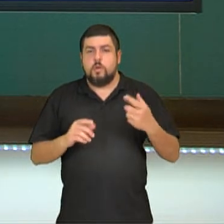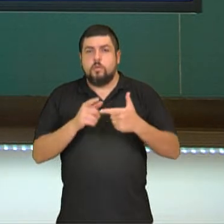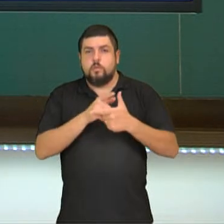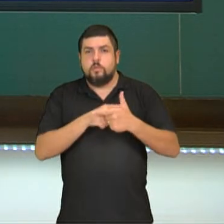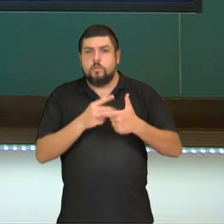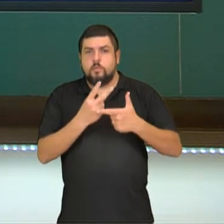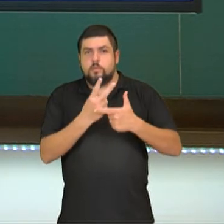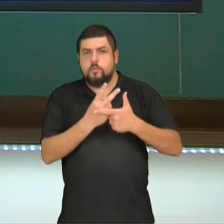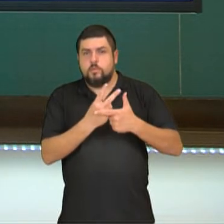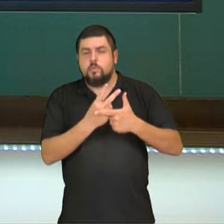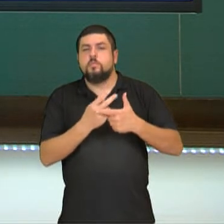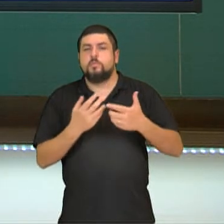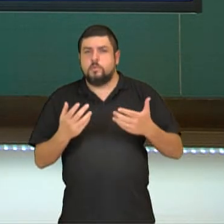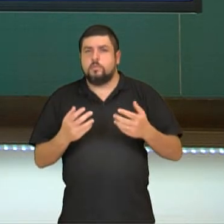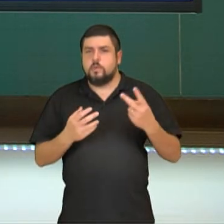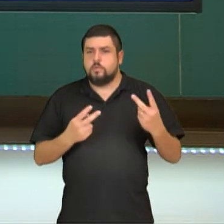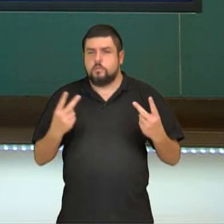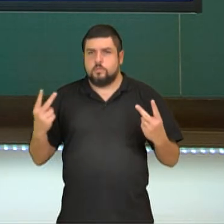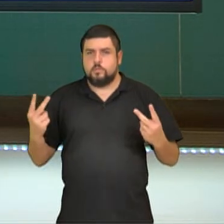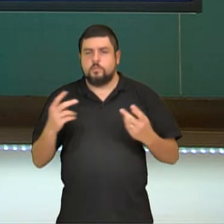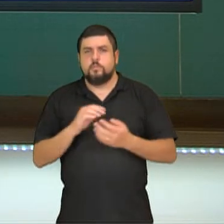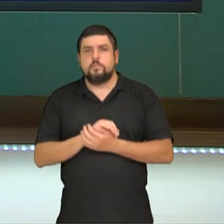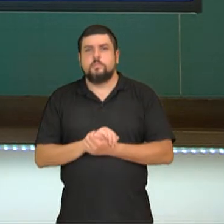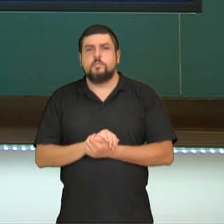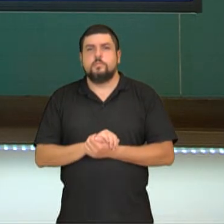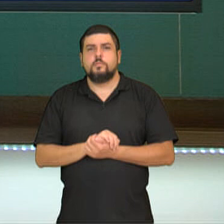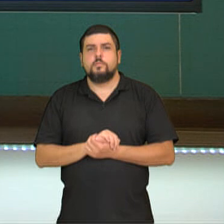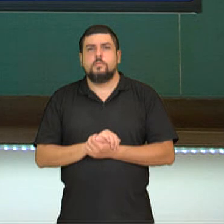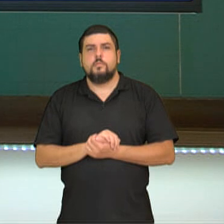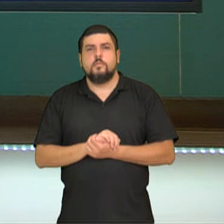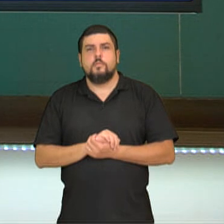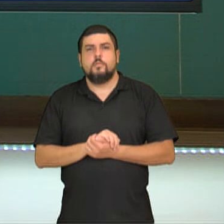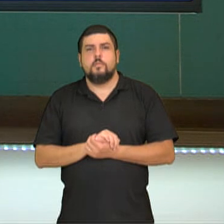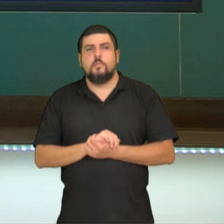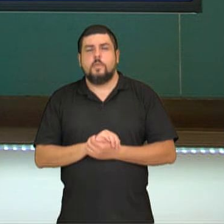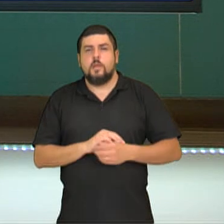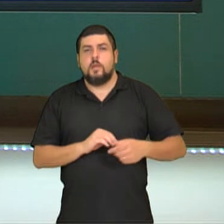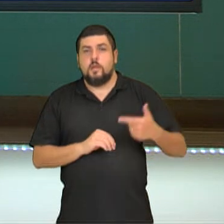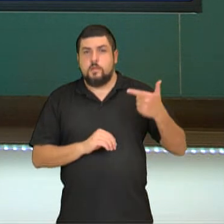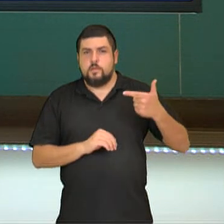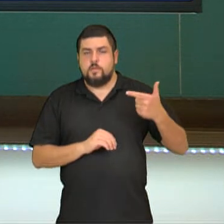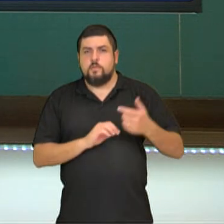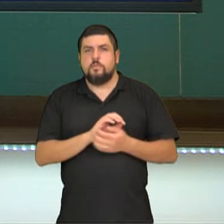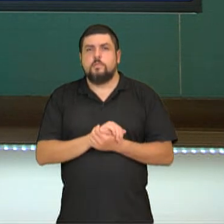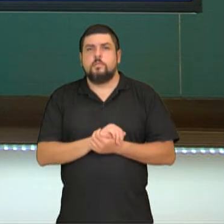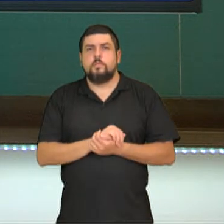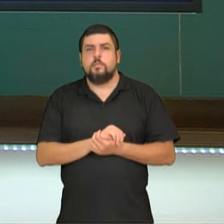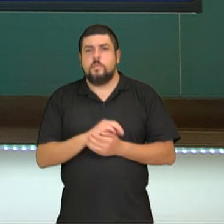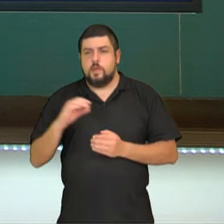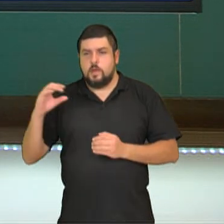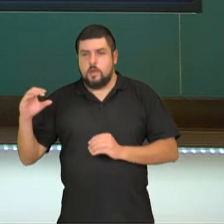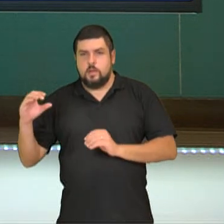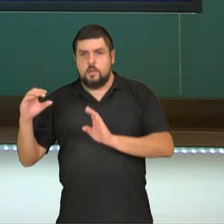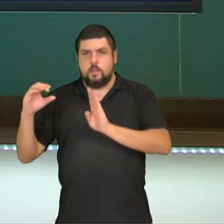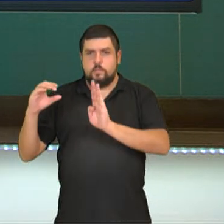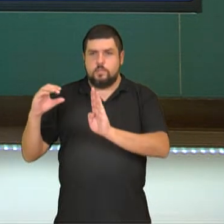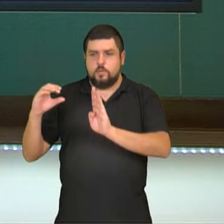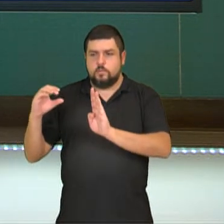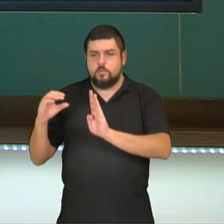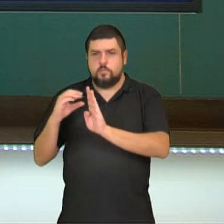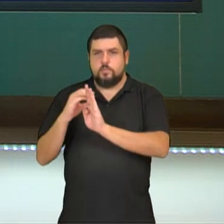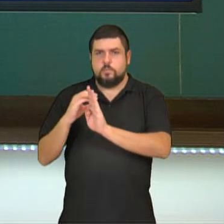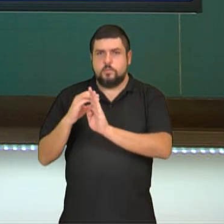primeiro processo já foi feito. Segundo processo, pego a esfera B, C, né? Encosto na B. A C tem